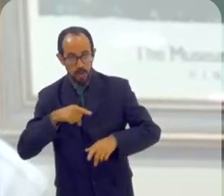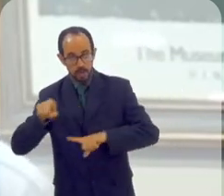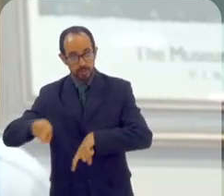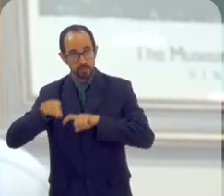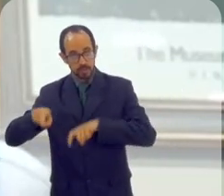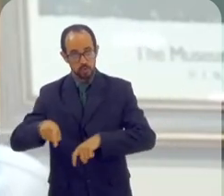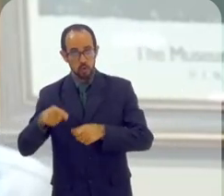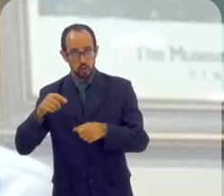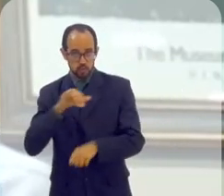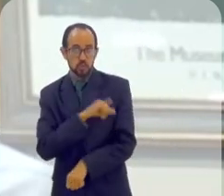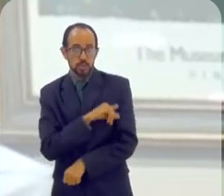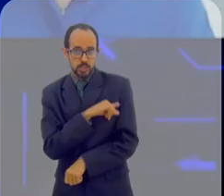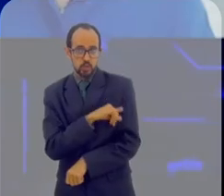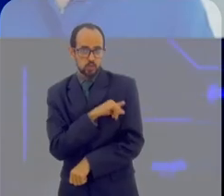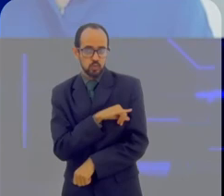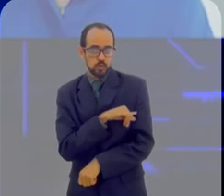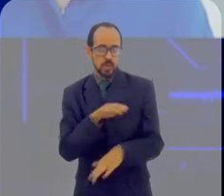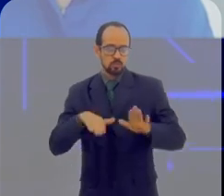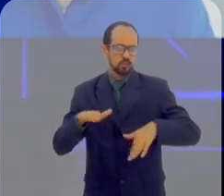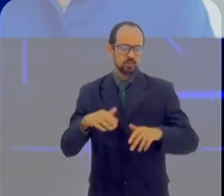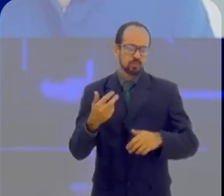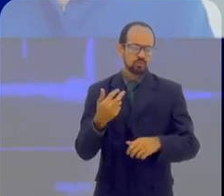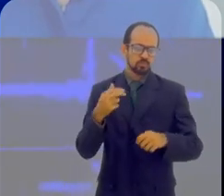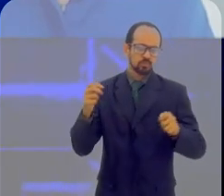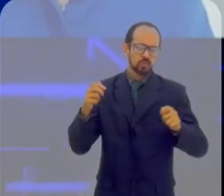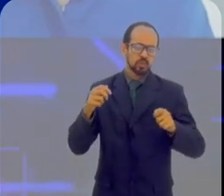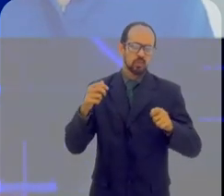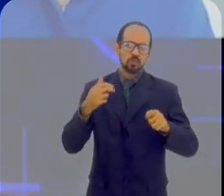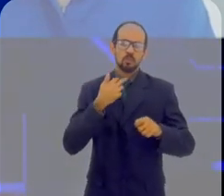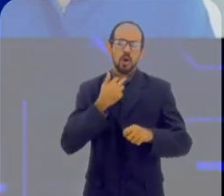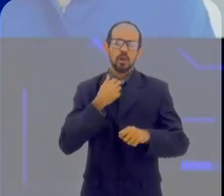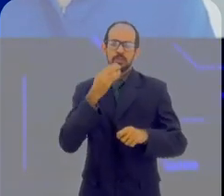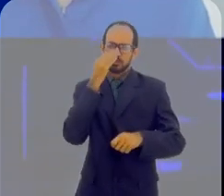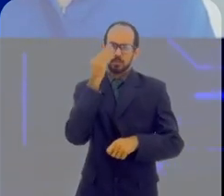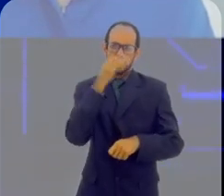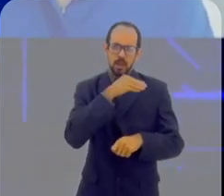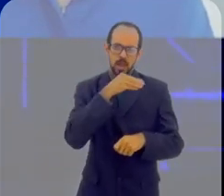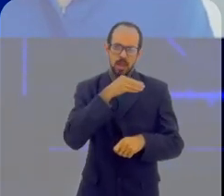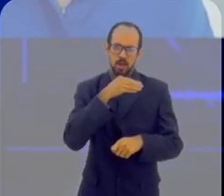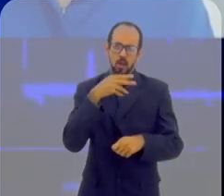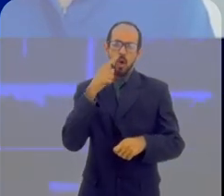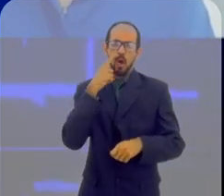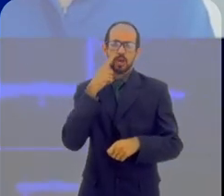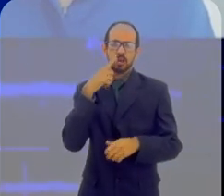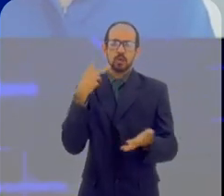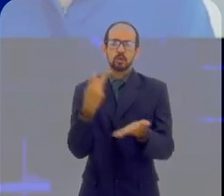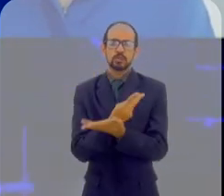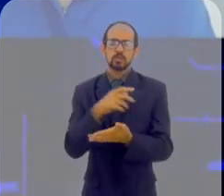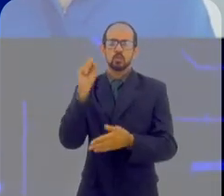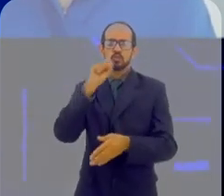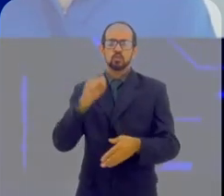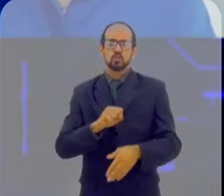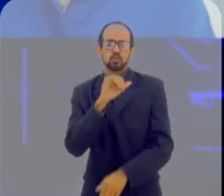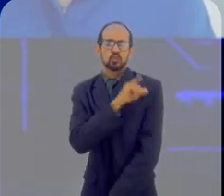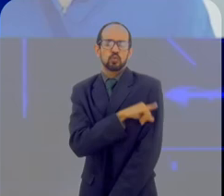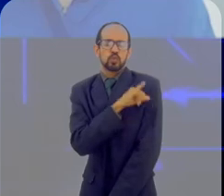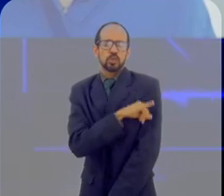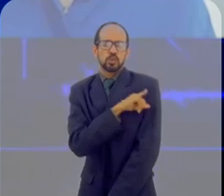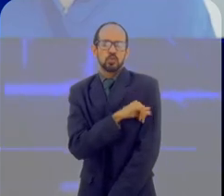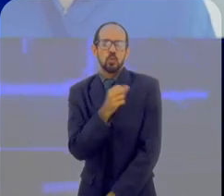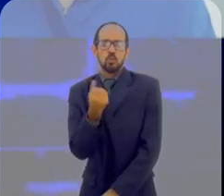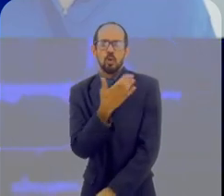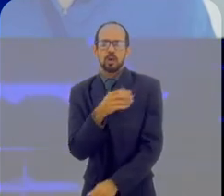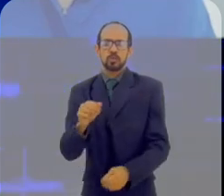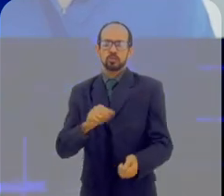Jesus aqui o interior do Rio de Janeiro ele a gente não pode abrir mão dessa oportunidade Você viu o que aconteceu com Sul Fluminense quando nós